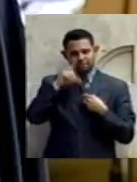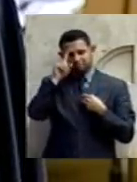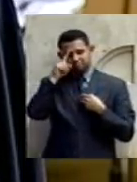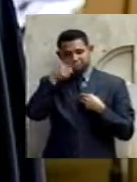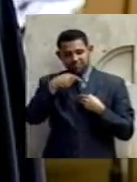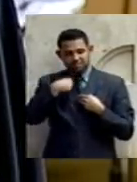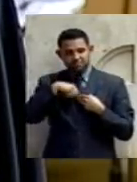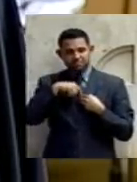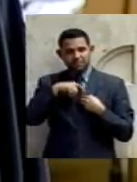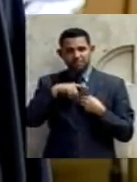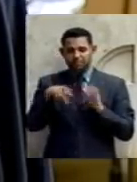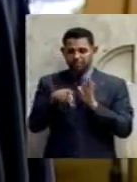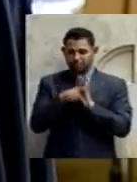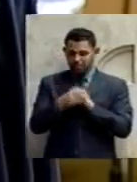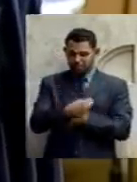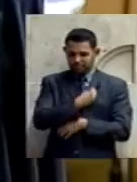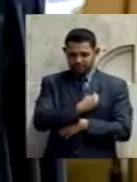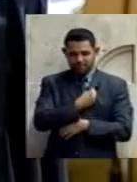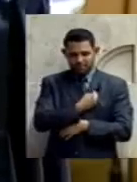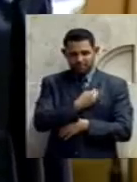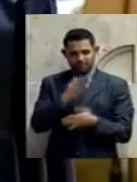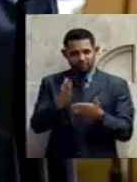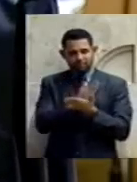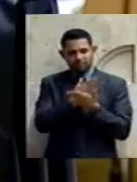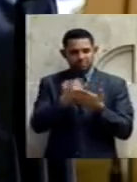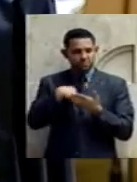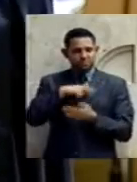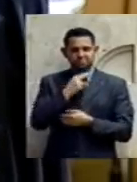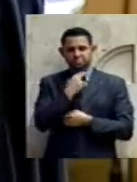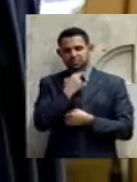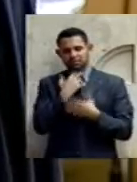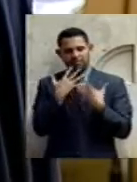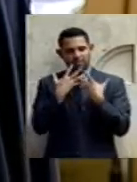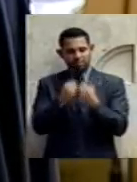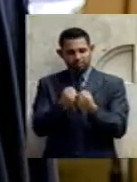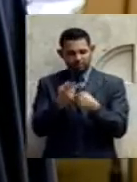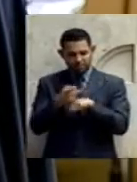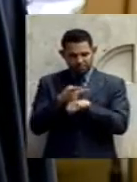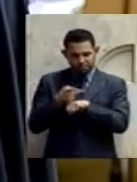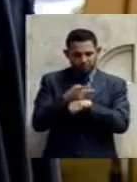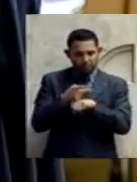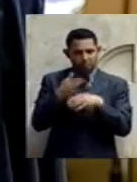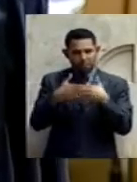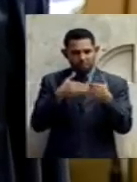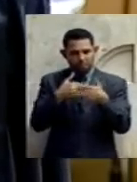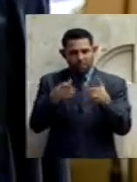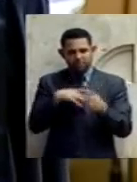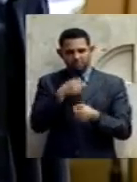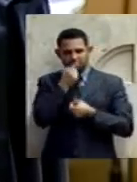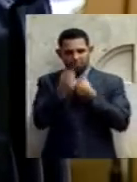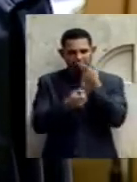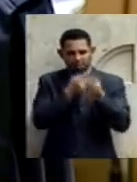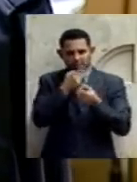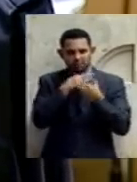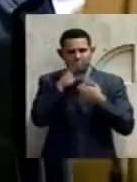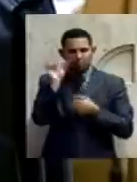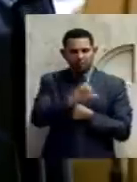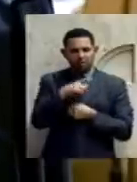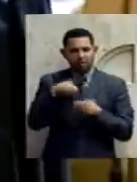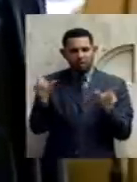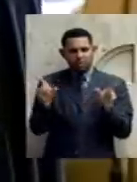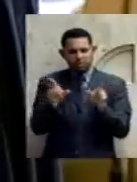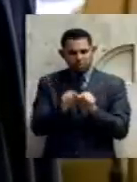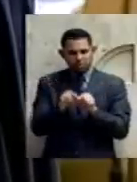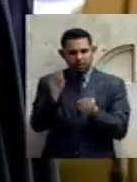de uma espécie. Entretanto, não podemos aceitar que se busque, por meio de comentários infundados, diminuir